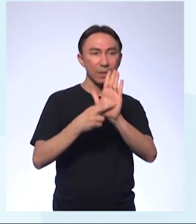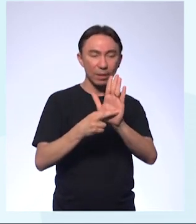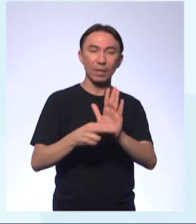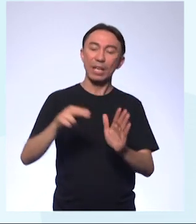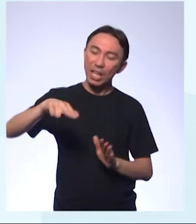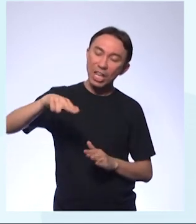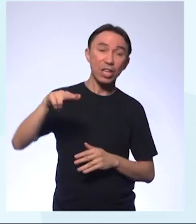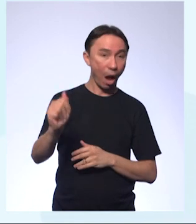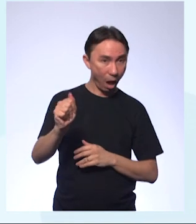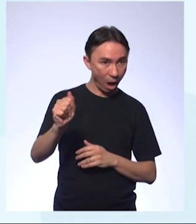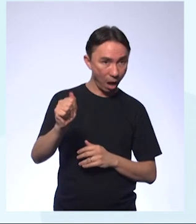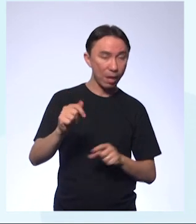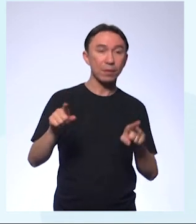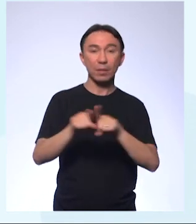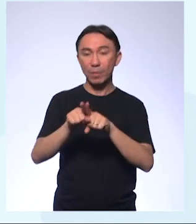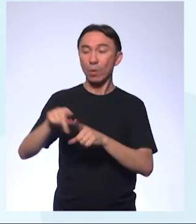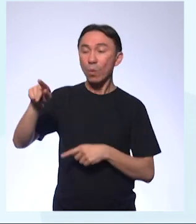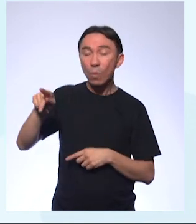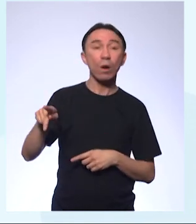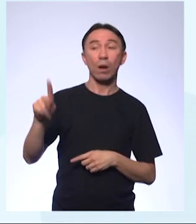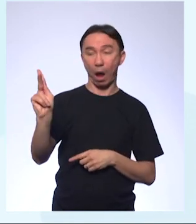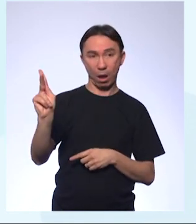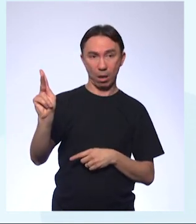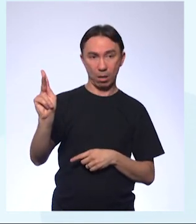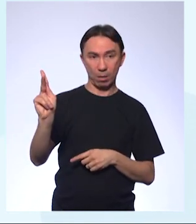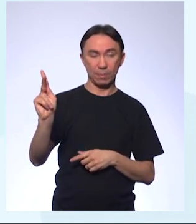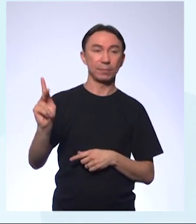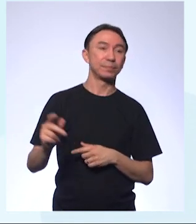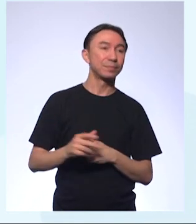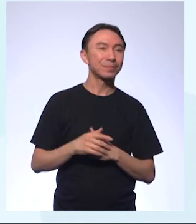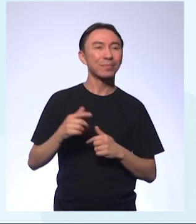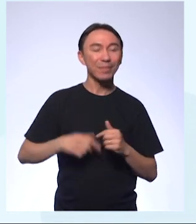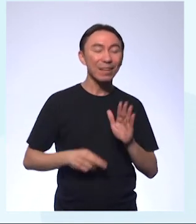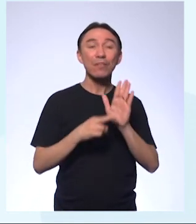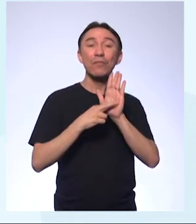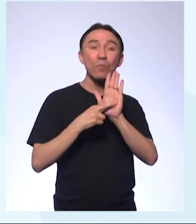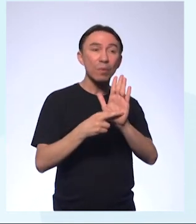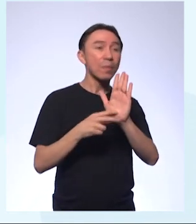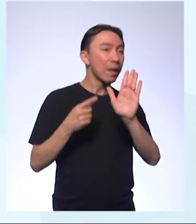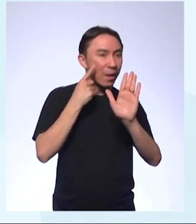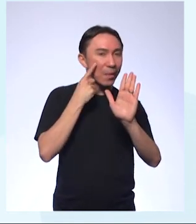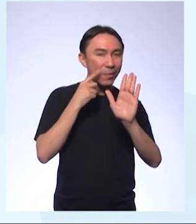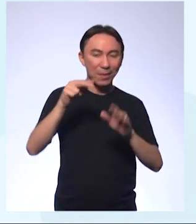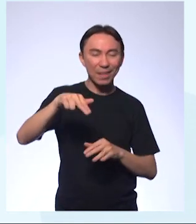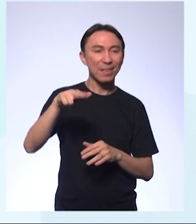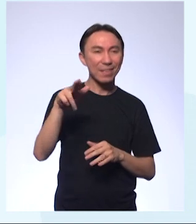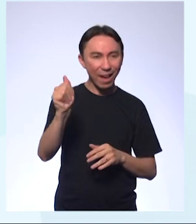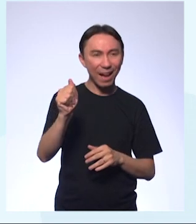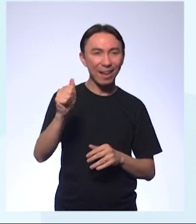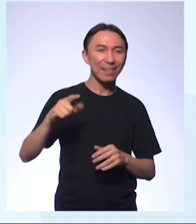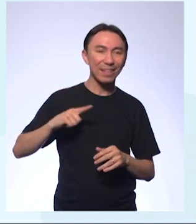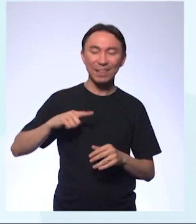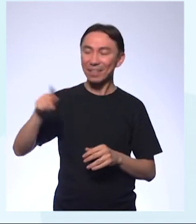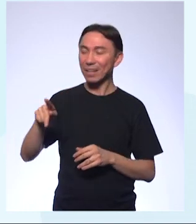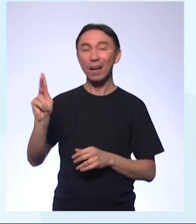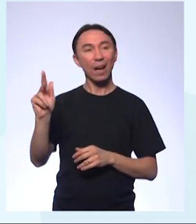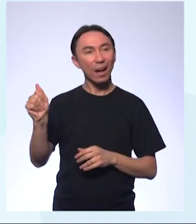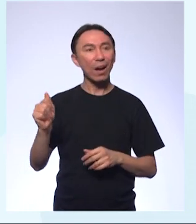matematicamente, tá bom? Pode passar para o próximo. Aqui nós temos dois modelinhos